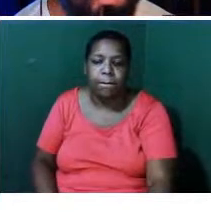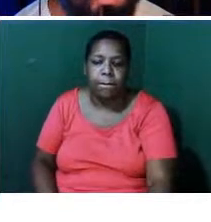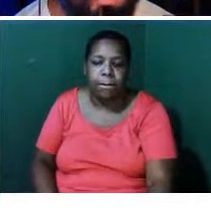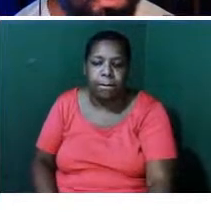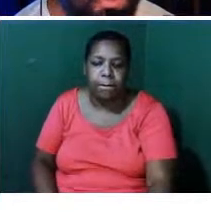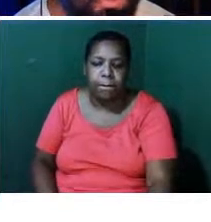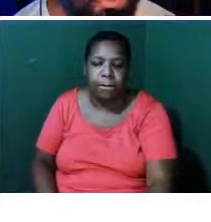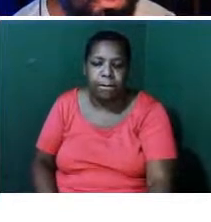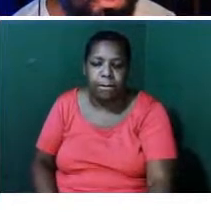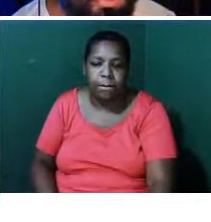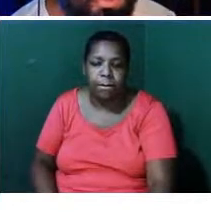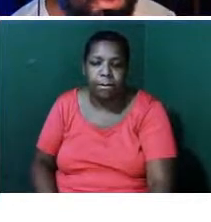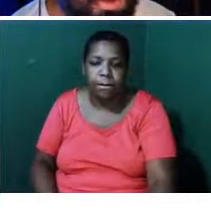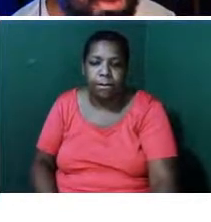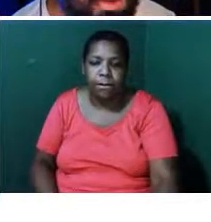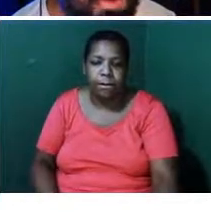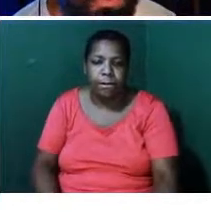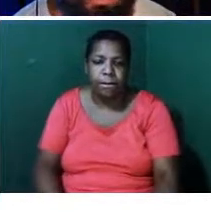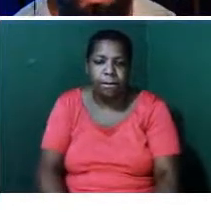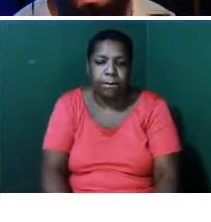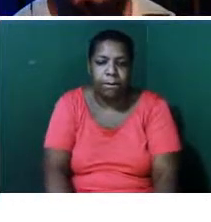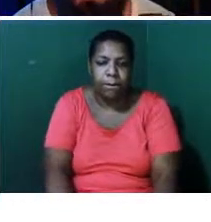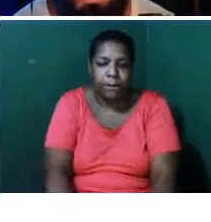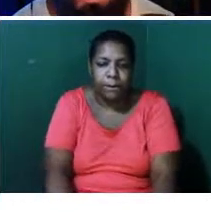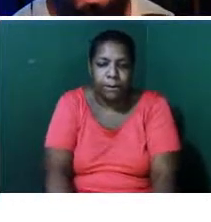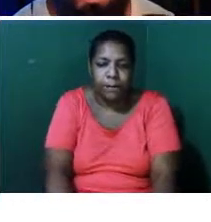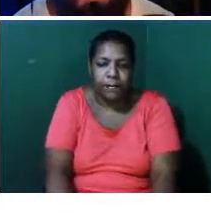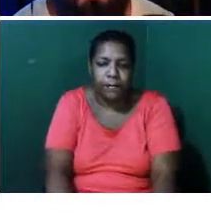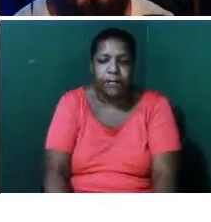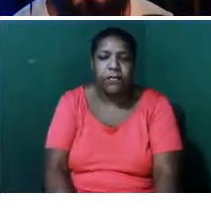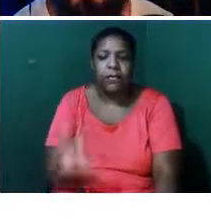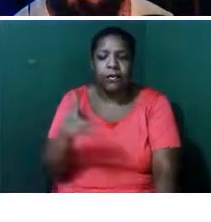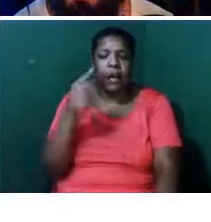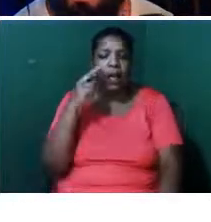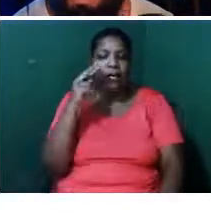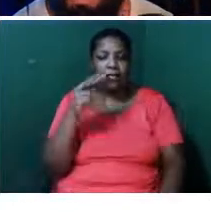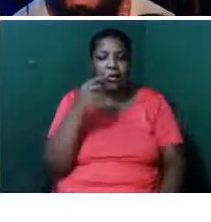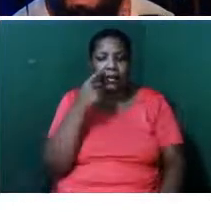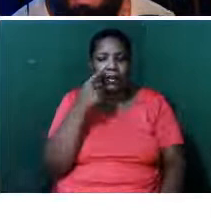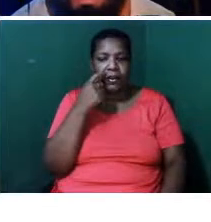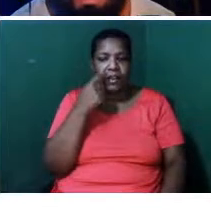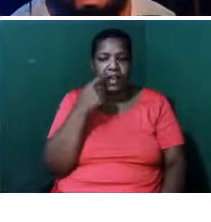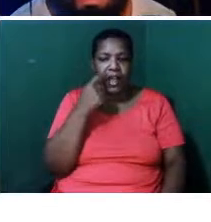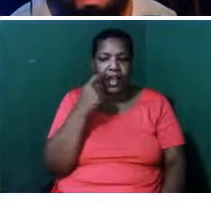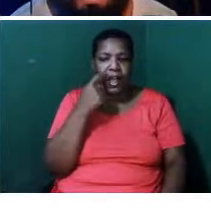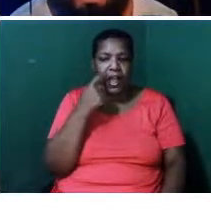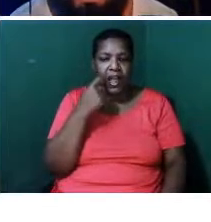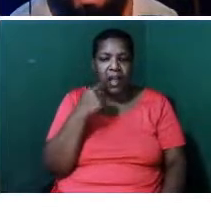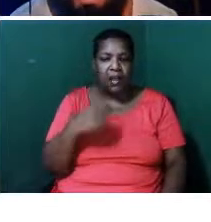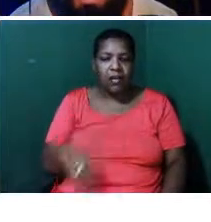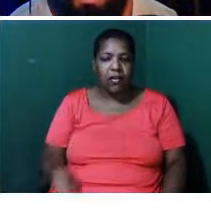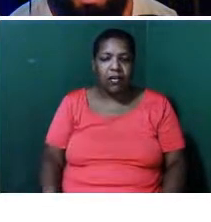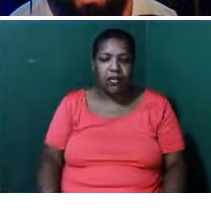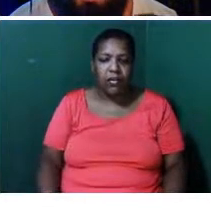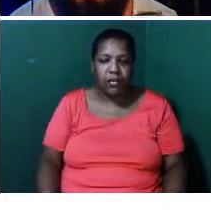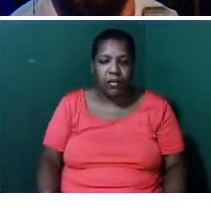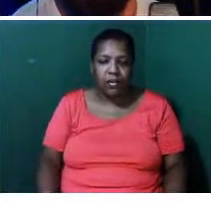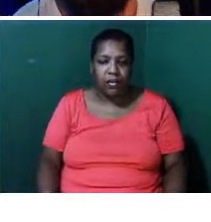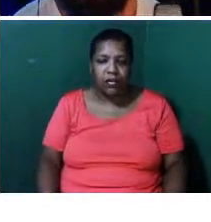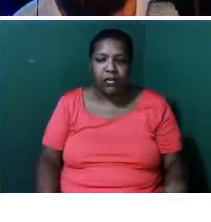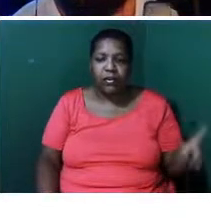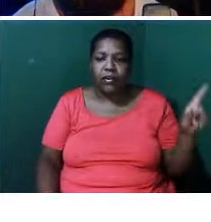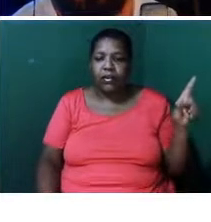tá lá rapidinho E se eu voltar nele é